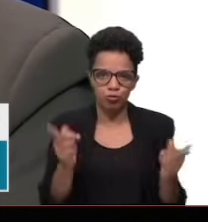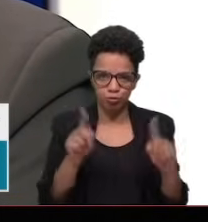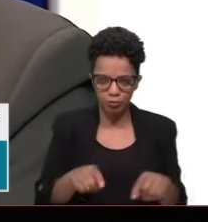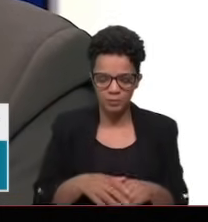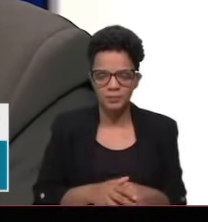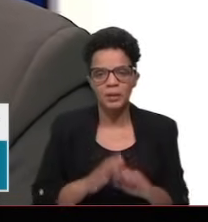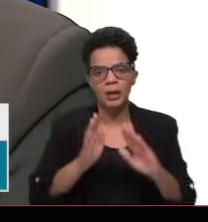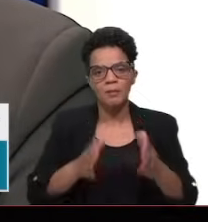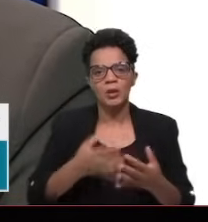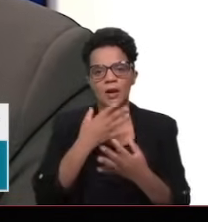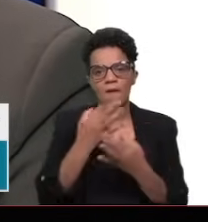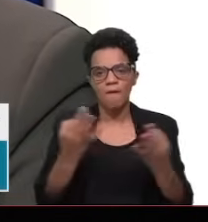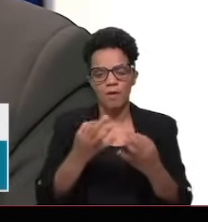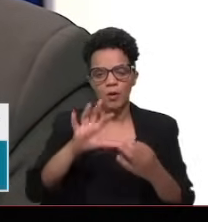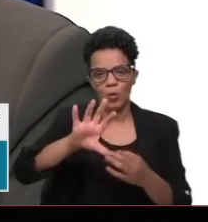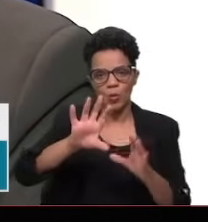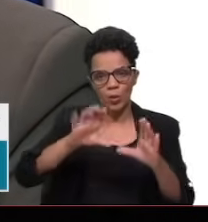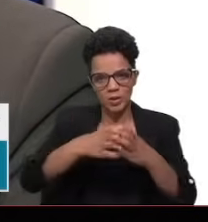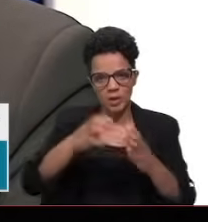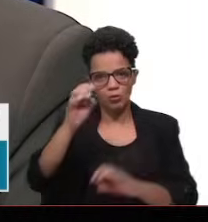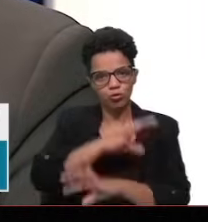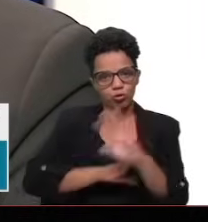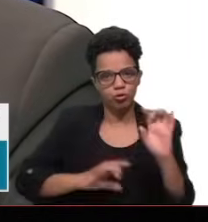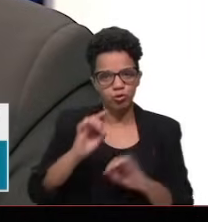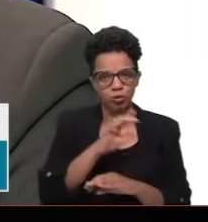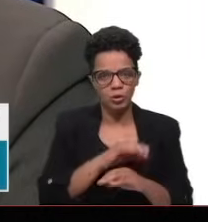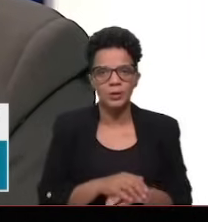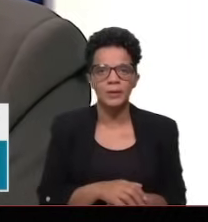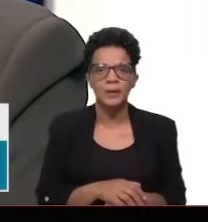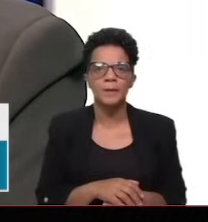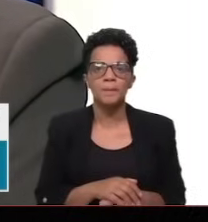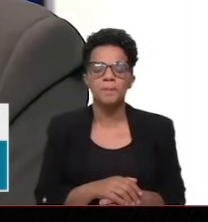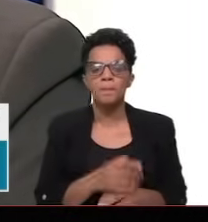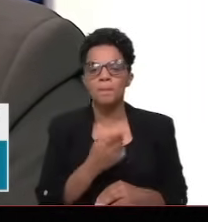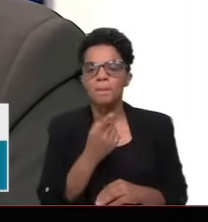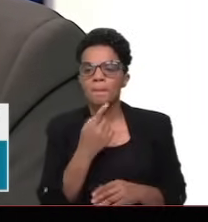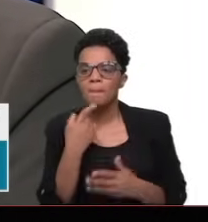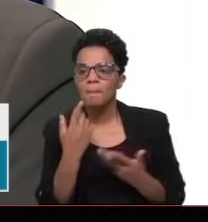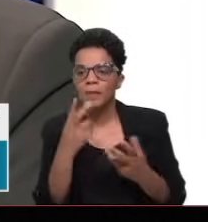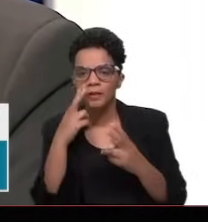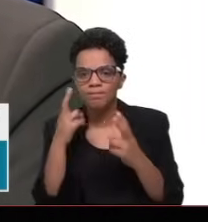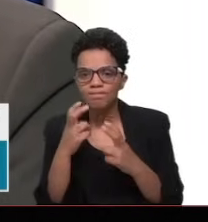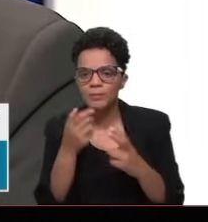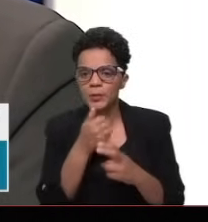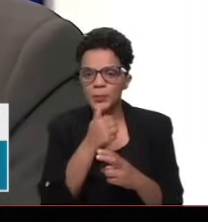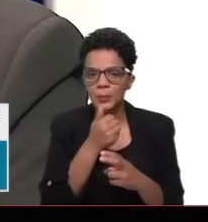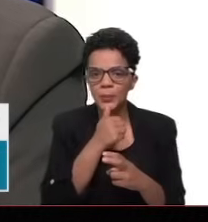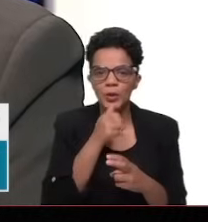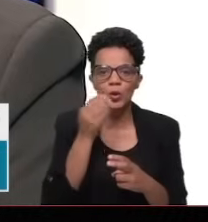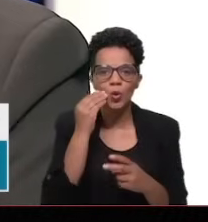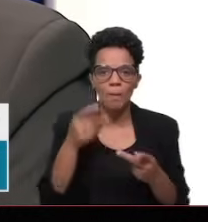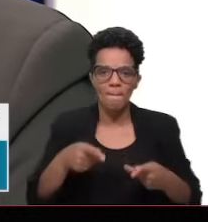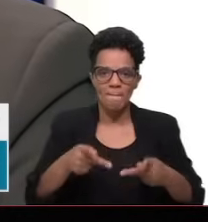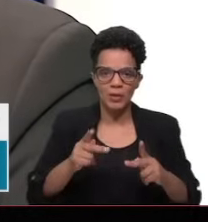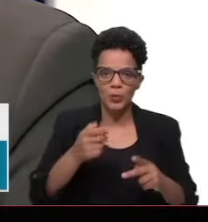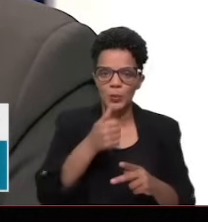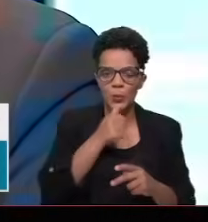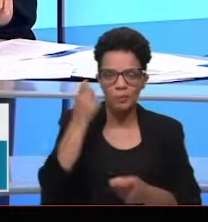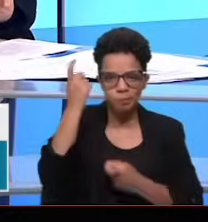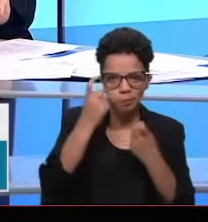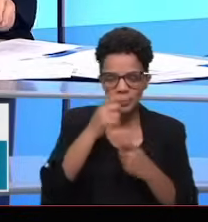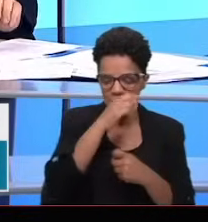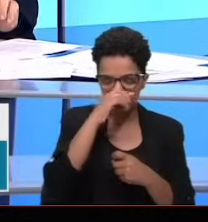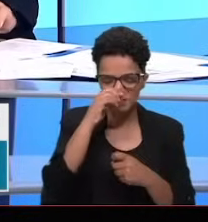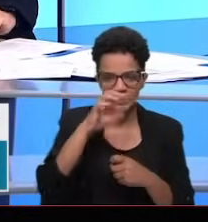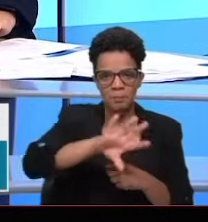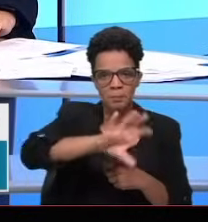necessário Provavelmente em termos do Conselho europeu H aferir a questão da decisão e do método decisão ponderado neste momento são preciso